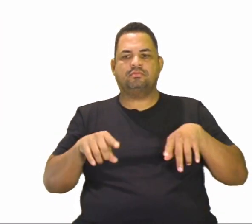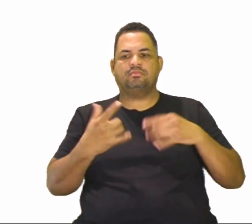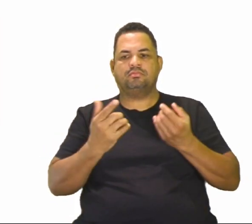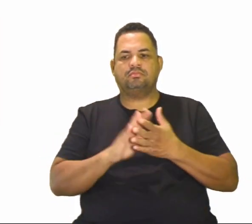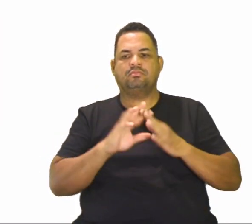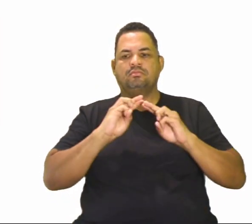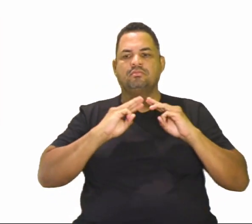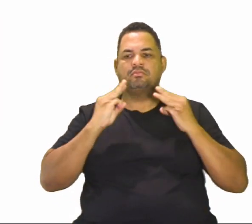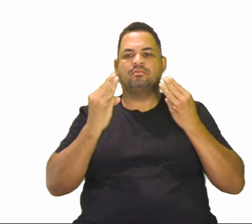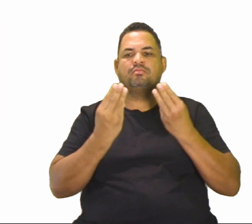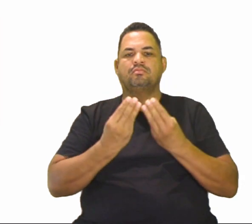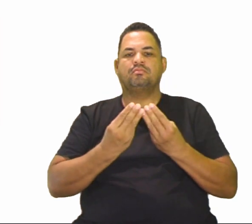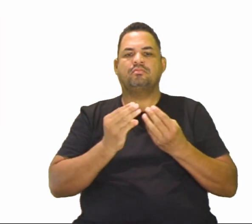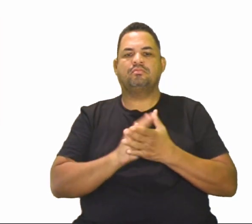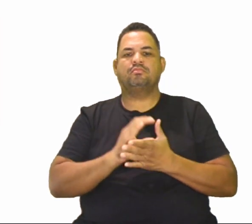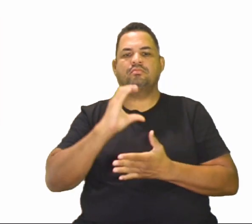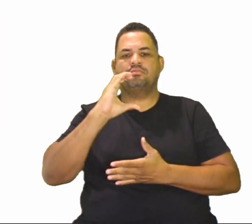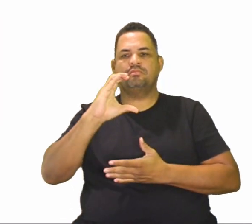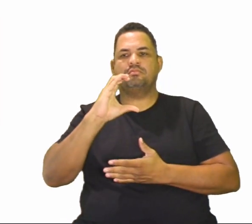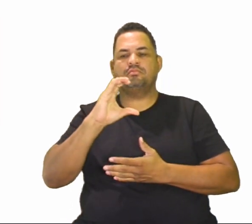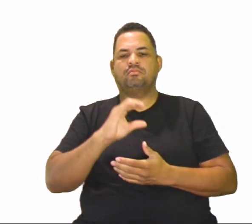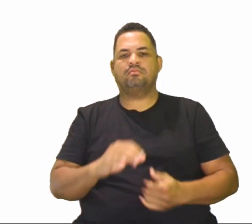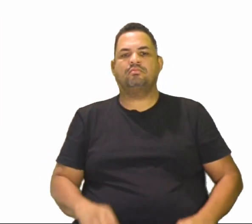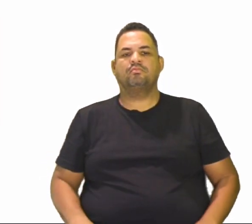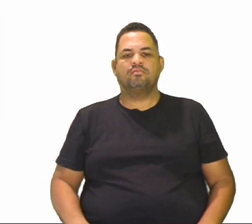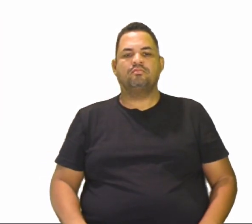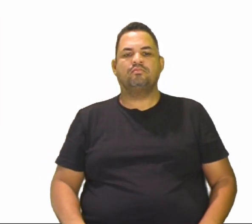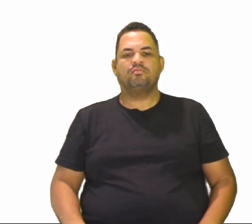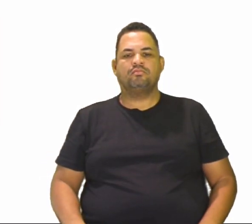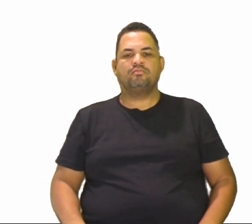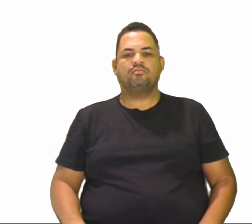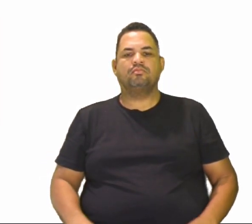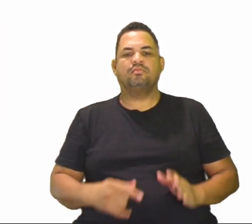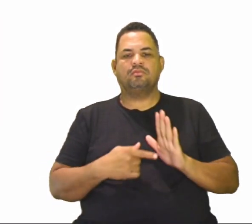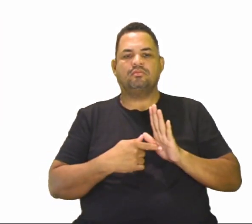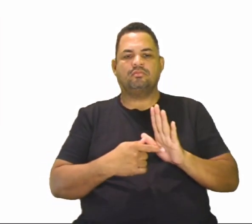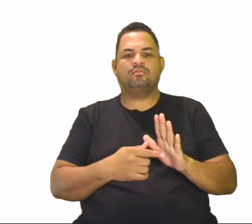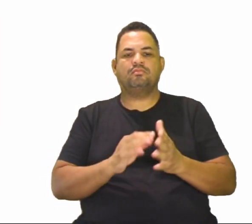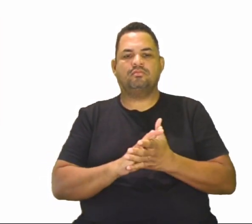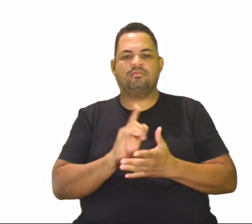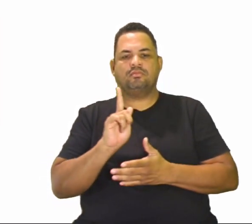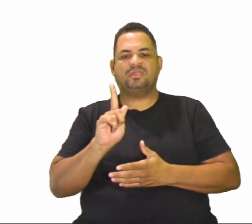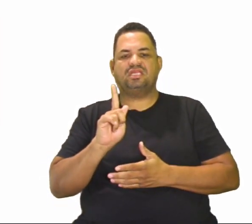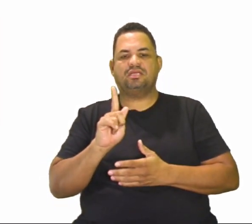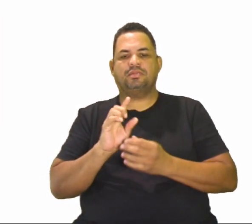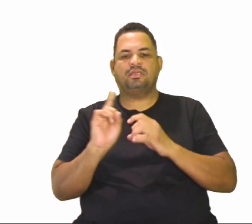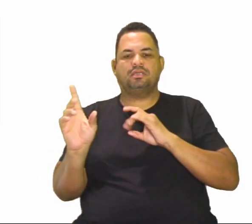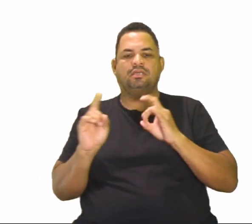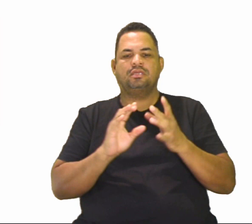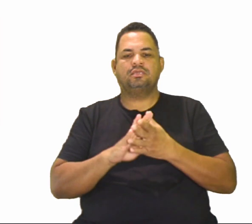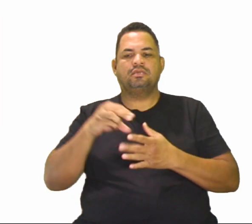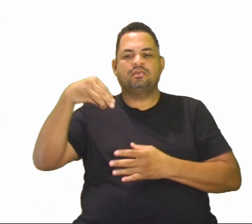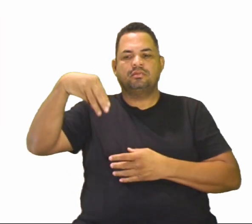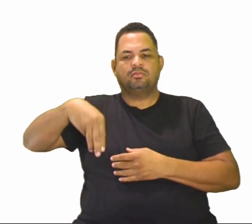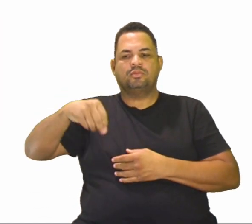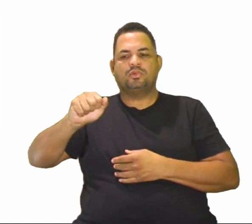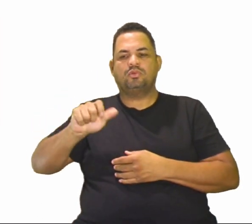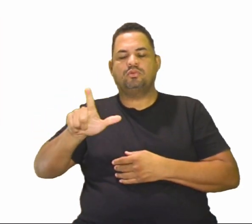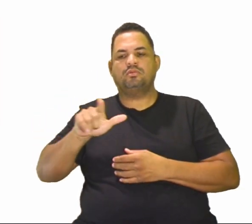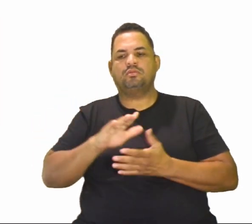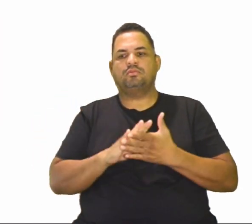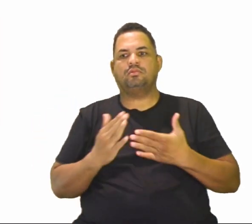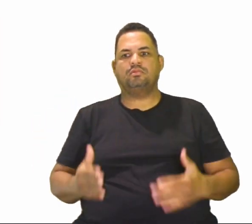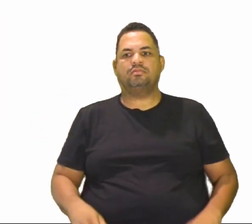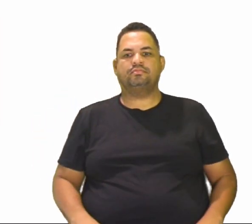a massa do carbono, que ela será expressa em grama por mol, quer dizer, cada mol